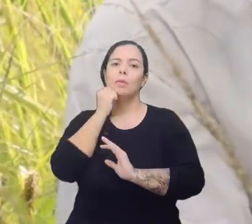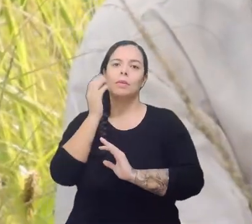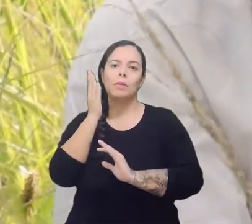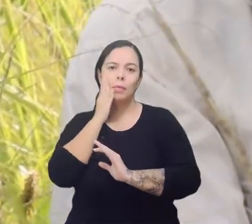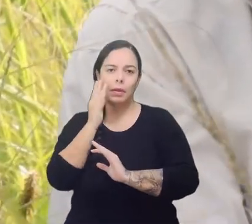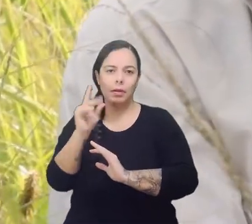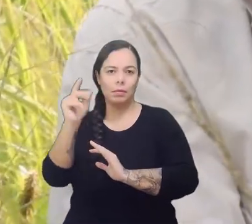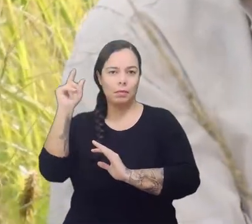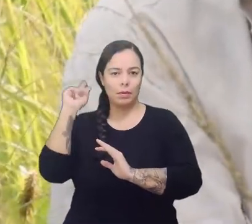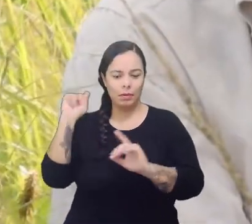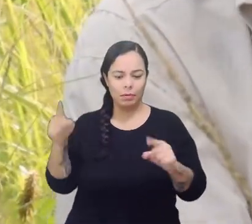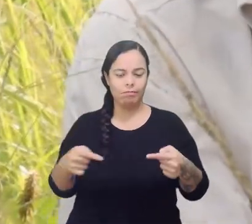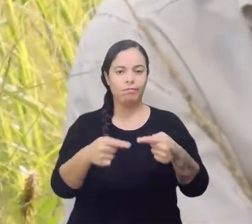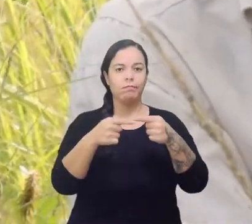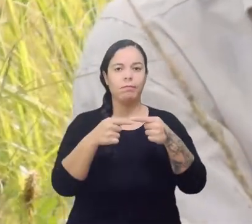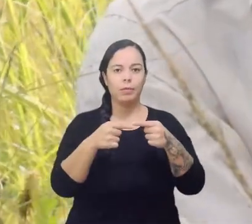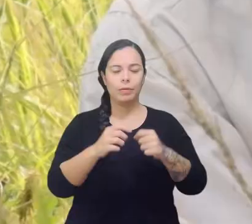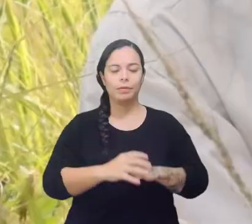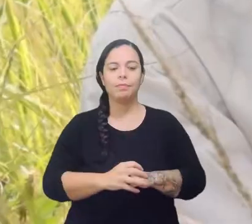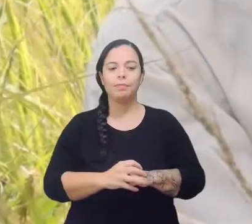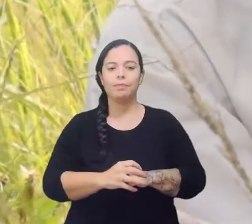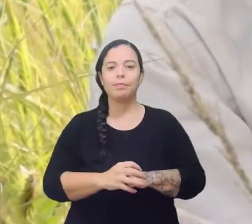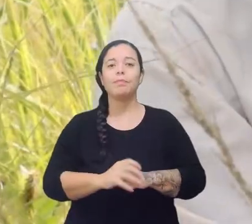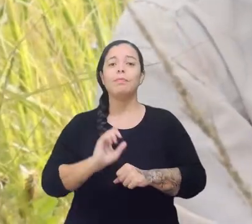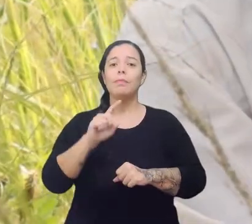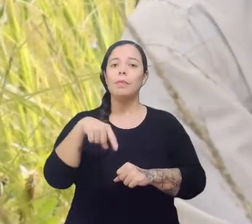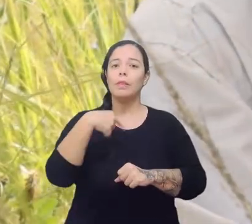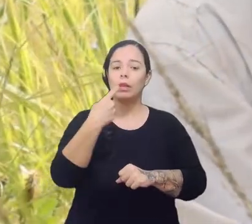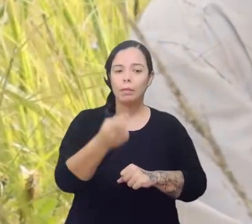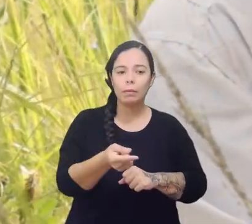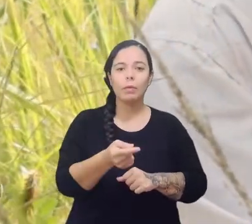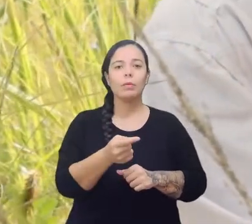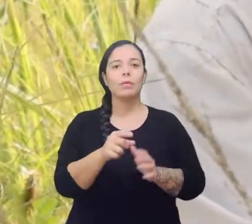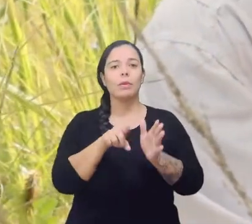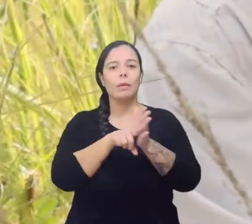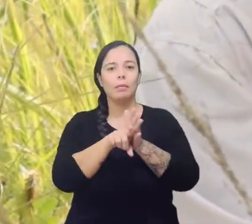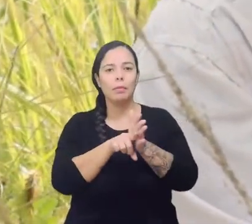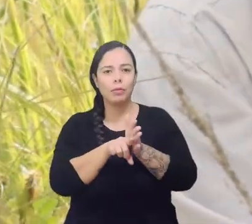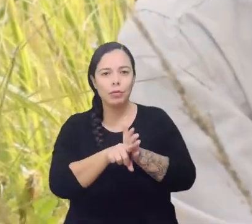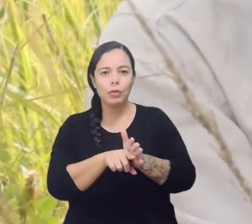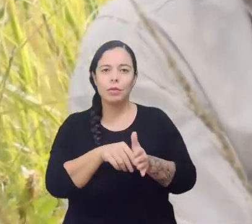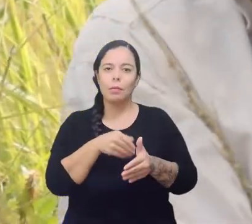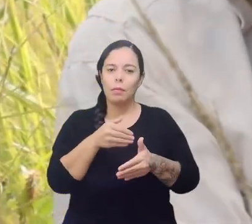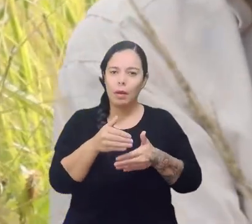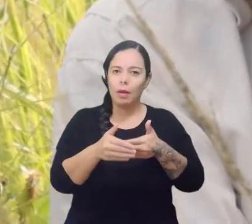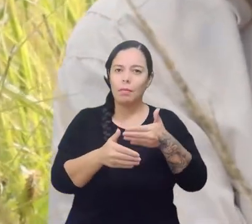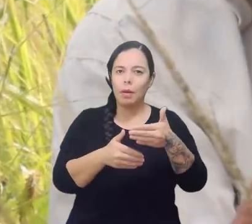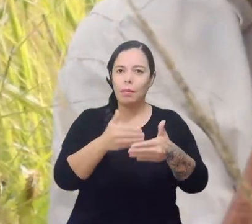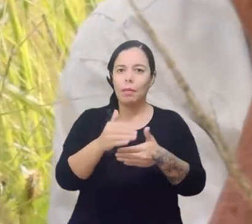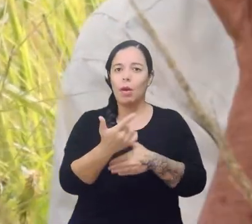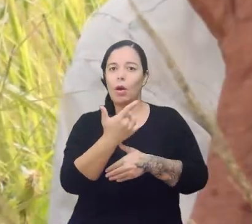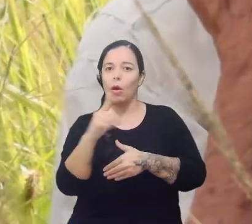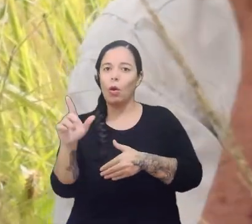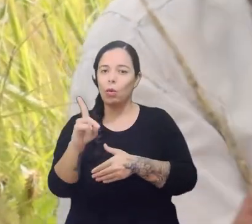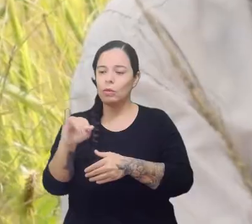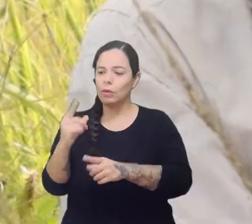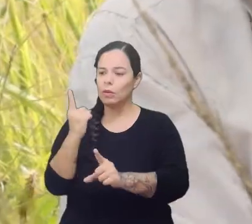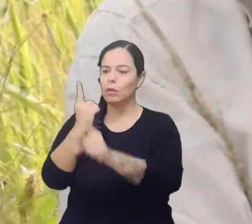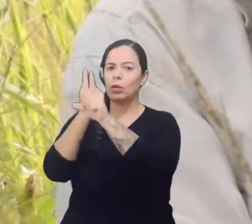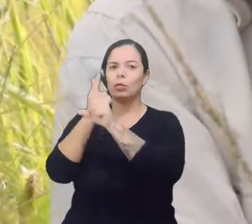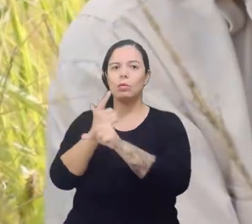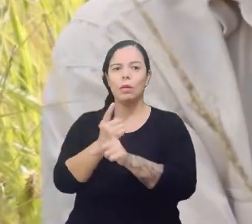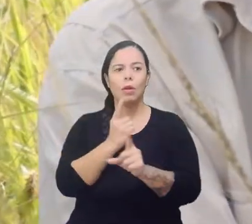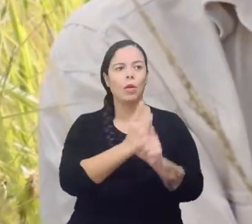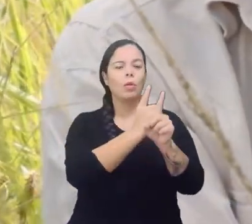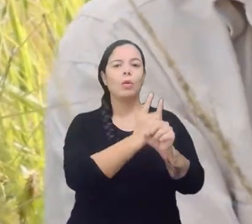com o desenrolar da pesquisa, né, outras datações antigas surgiram, quer seja no Vale do Ribeira,